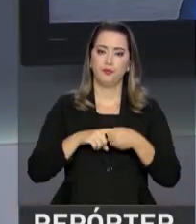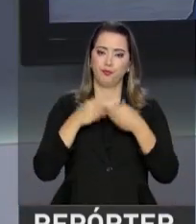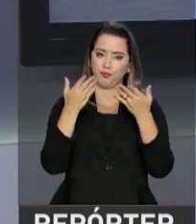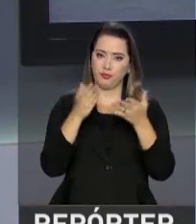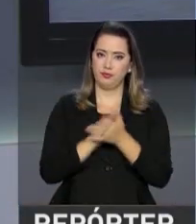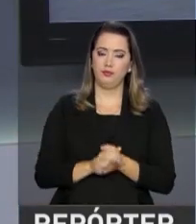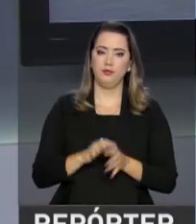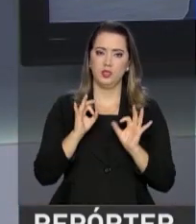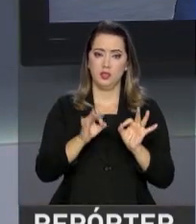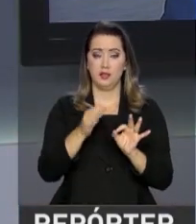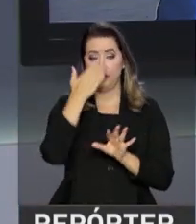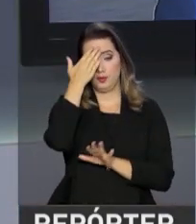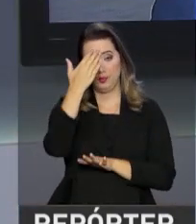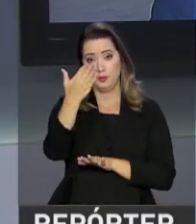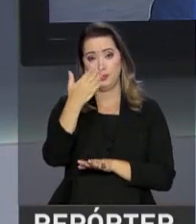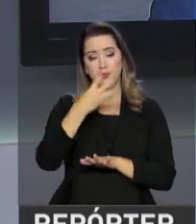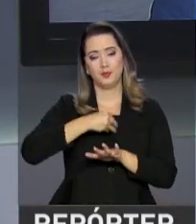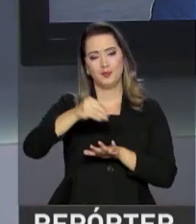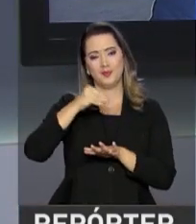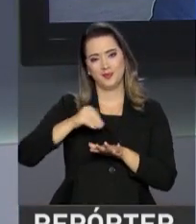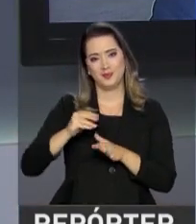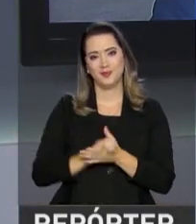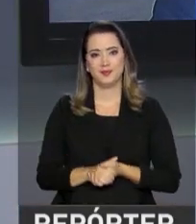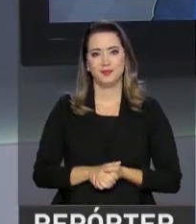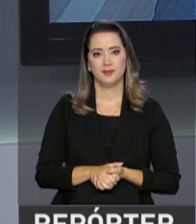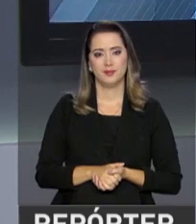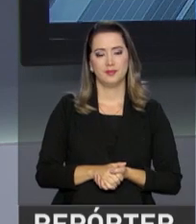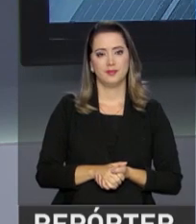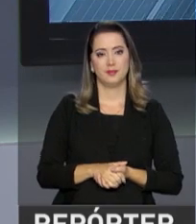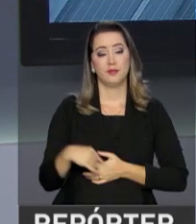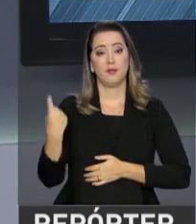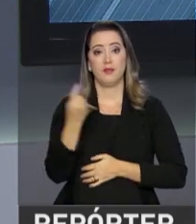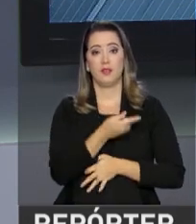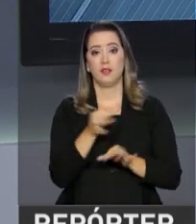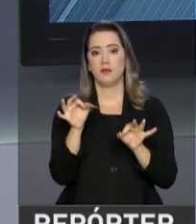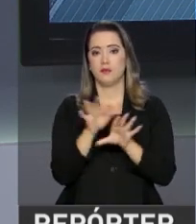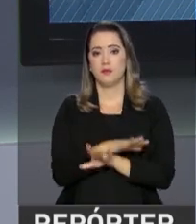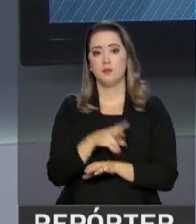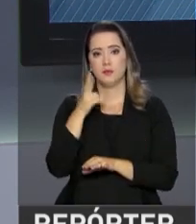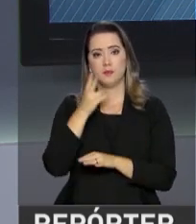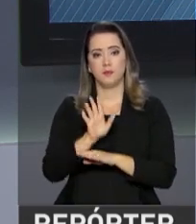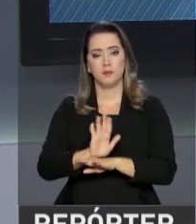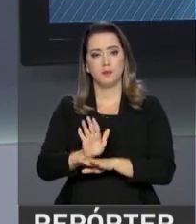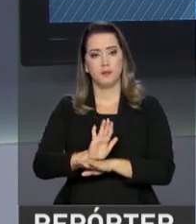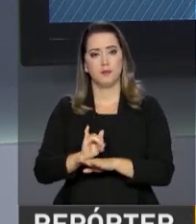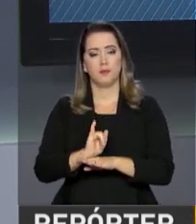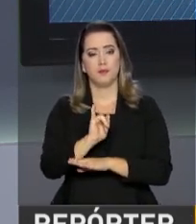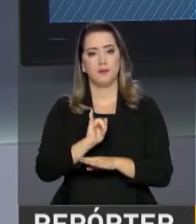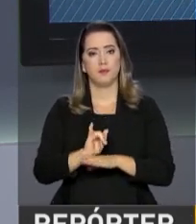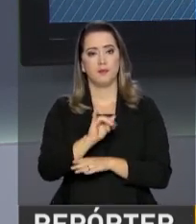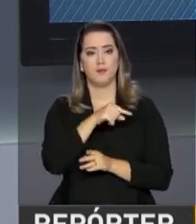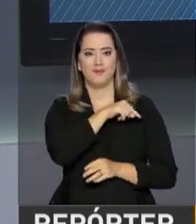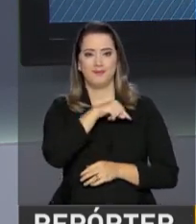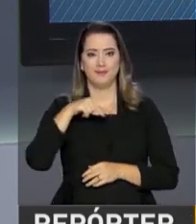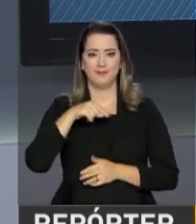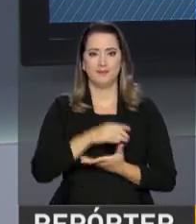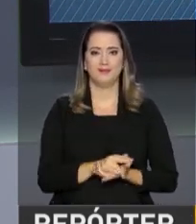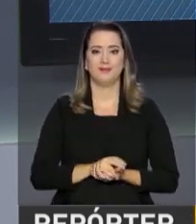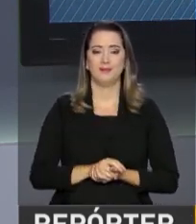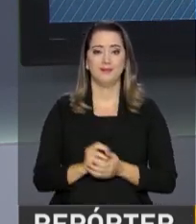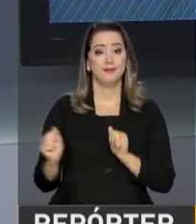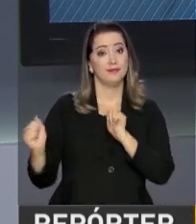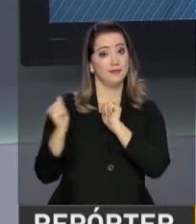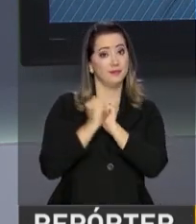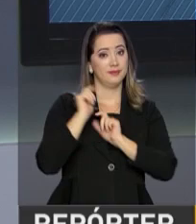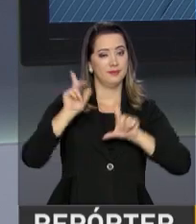você obrigado joão pedro pelas informações e nós ficamos por aqui você pode rever as reportagens no youtube